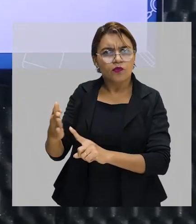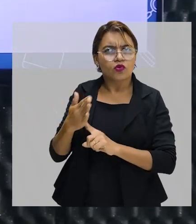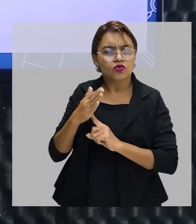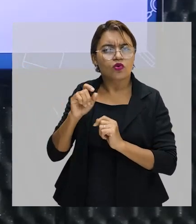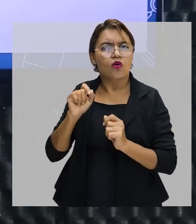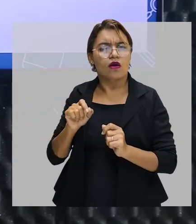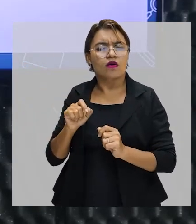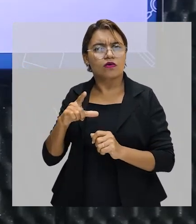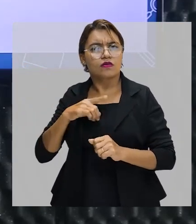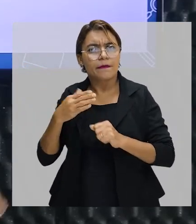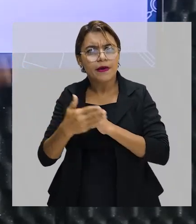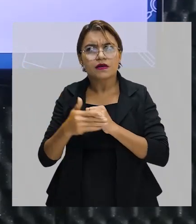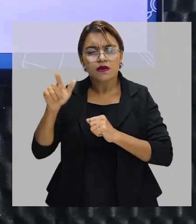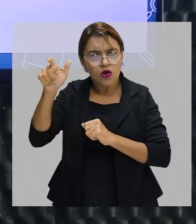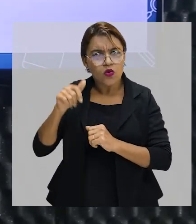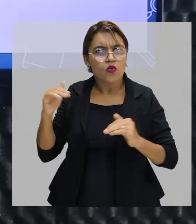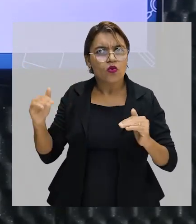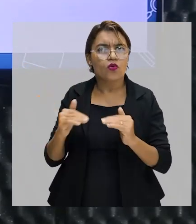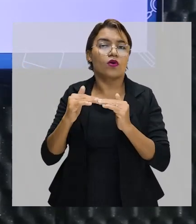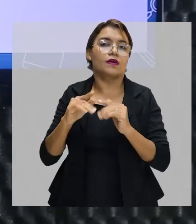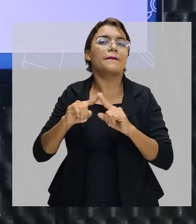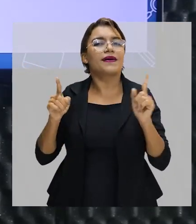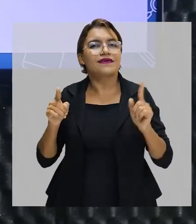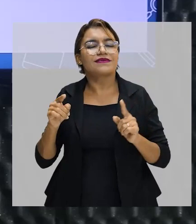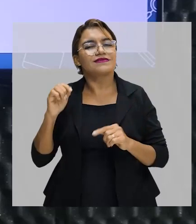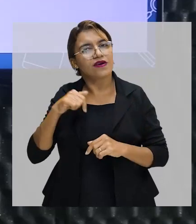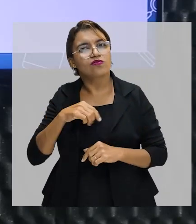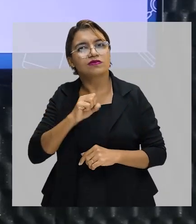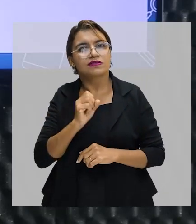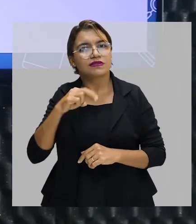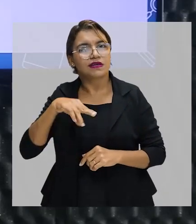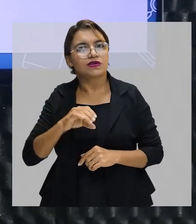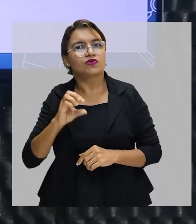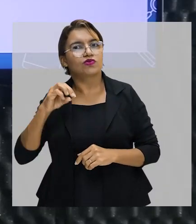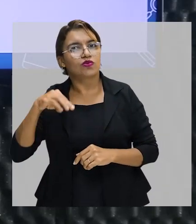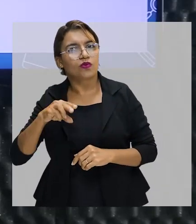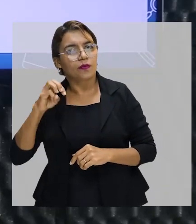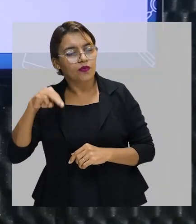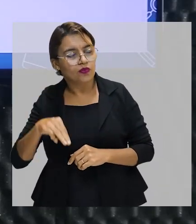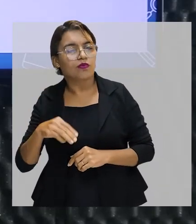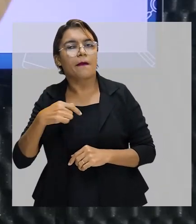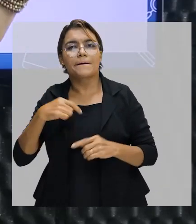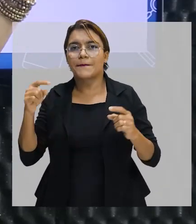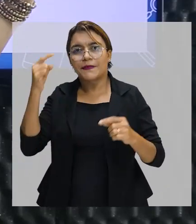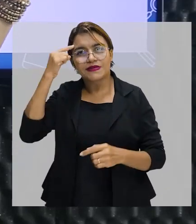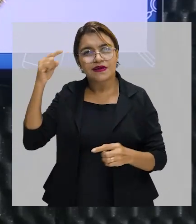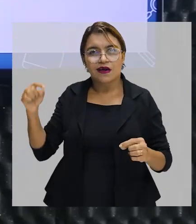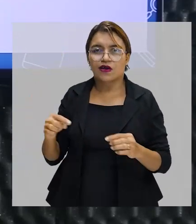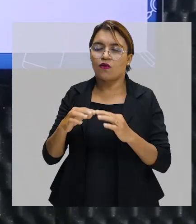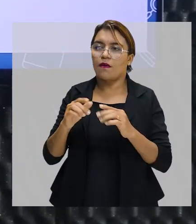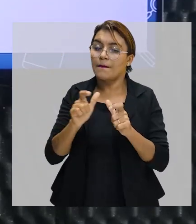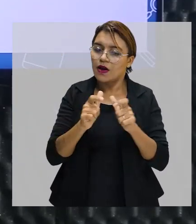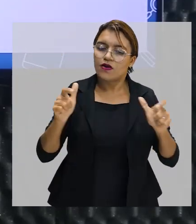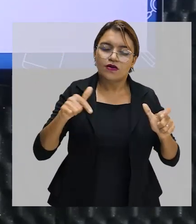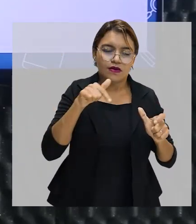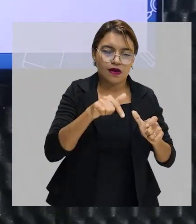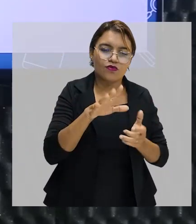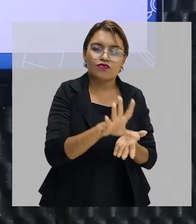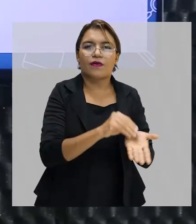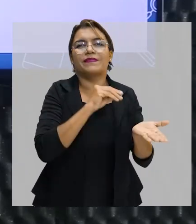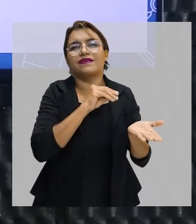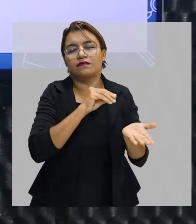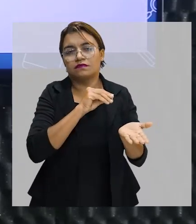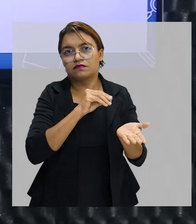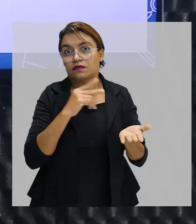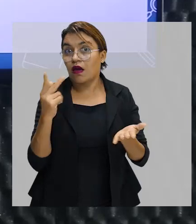eu concorde com ele. Mas eu sou senso comum, eu vou pensar como todo mundo pensa. A maioria está fazendo, eu vou fazer também. Isso